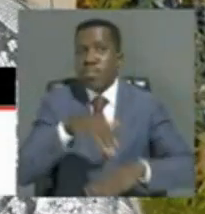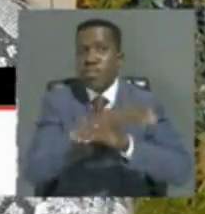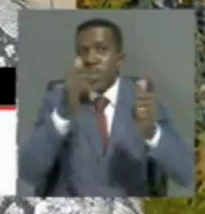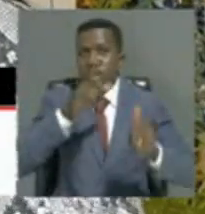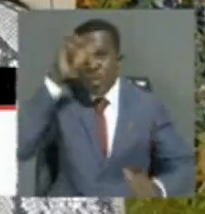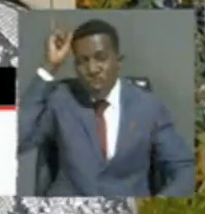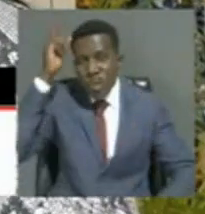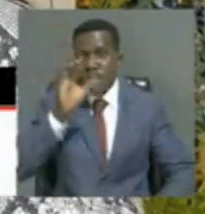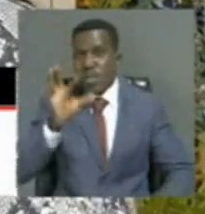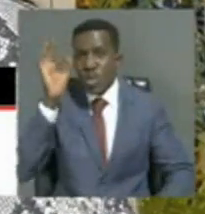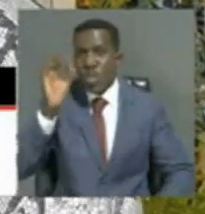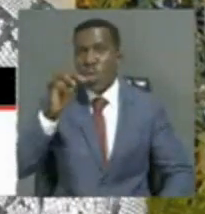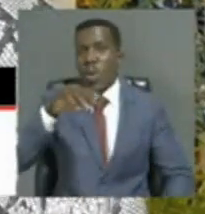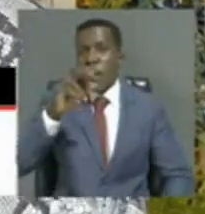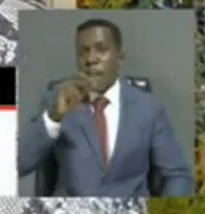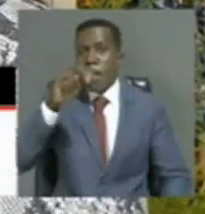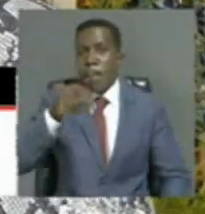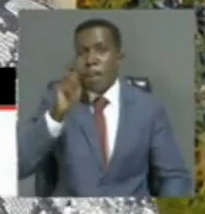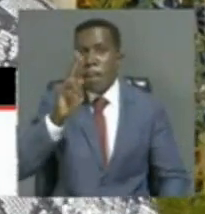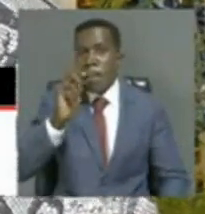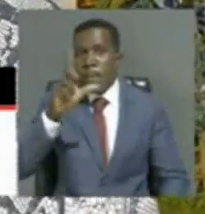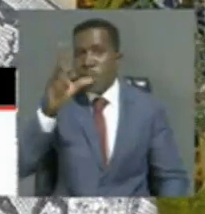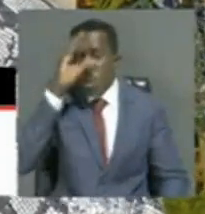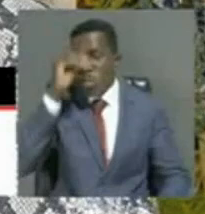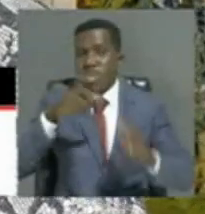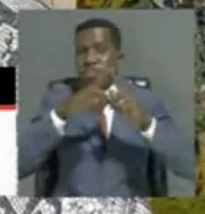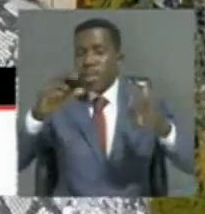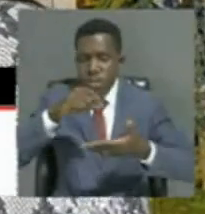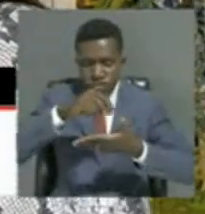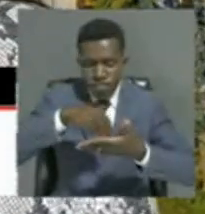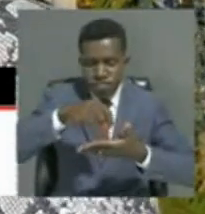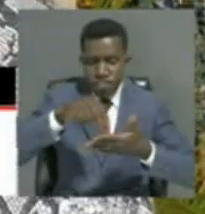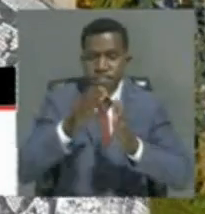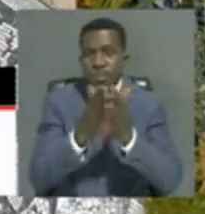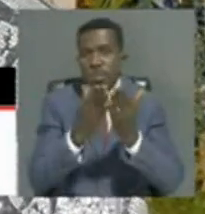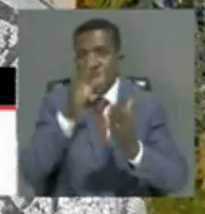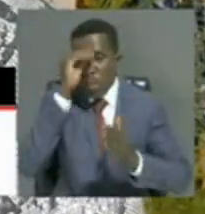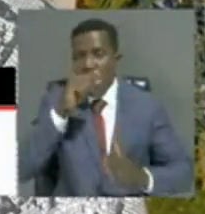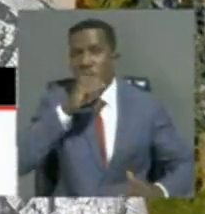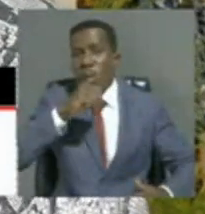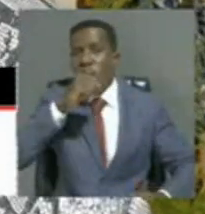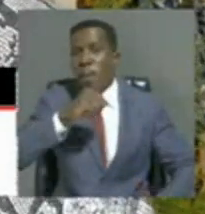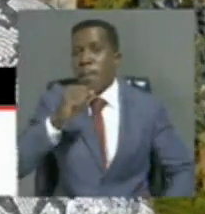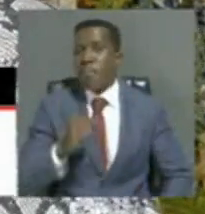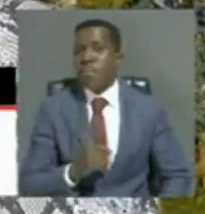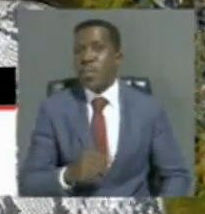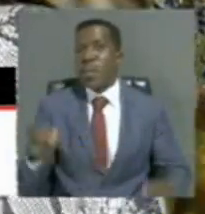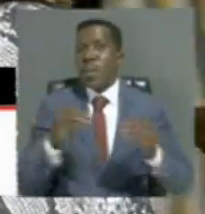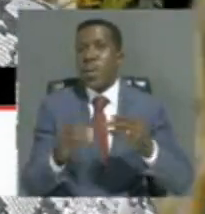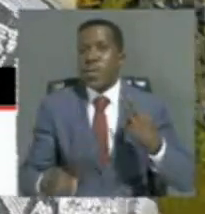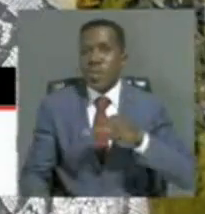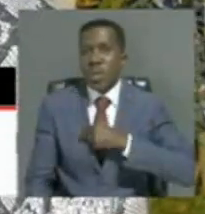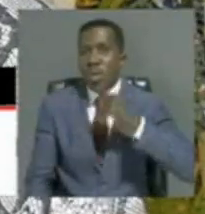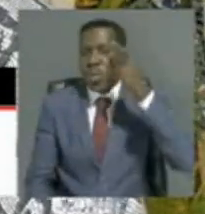a Manuel Rui Monteiro é grande, grande escritor e músico. Então pensamos que é bom